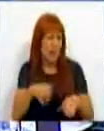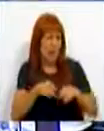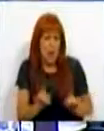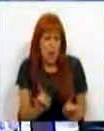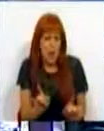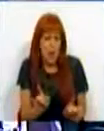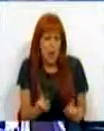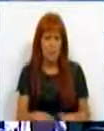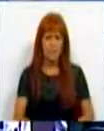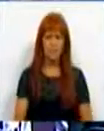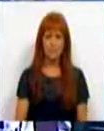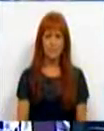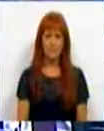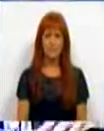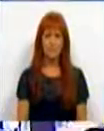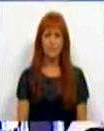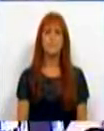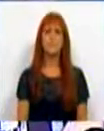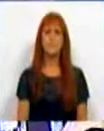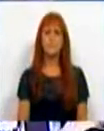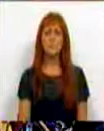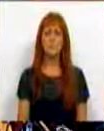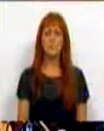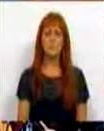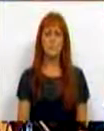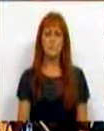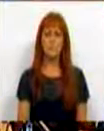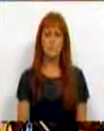adotaram. Senhores deputados,